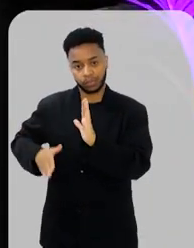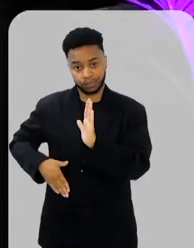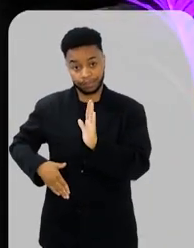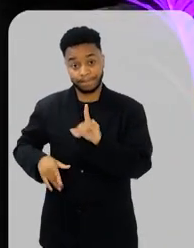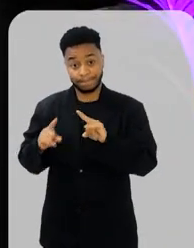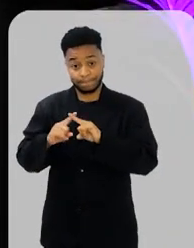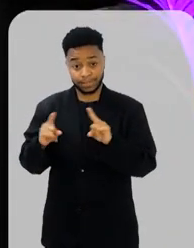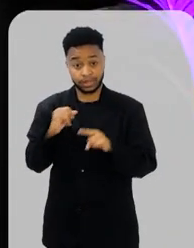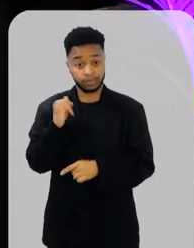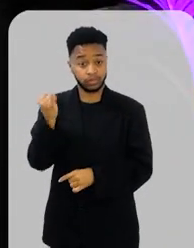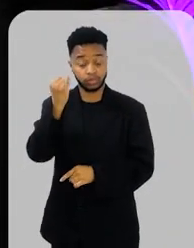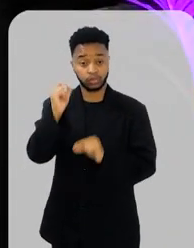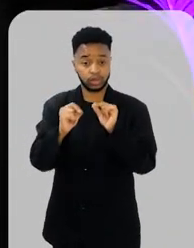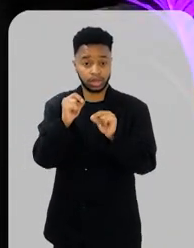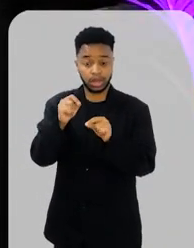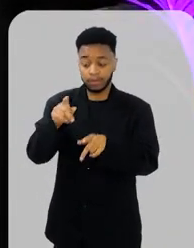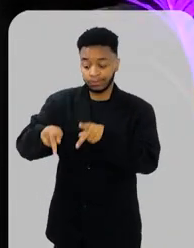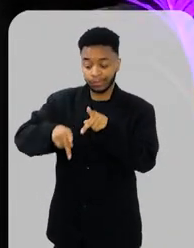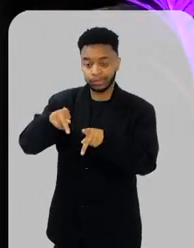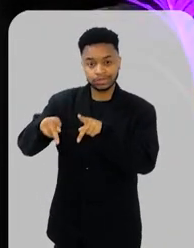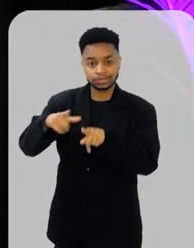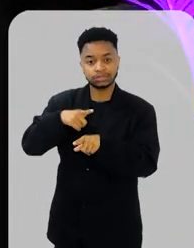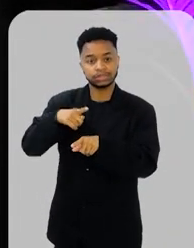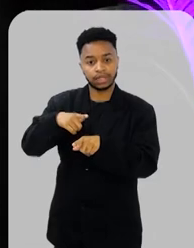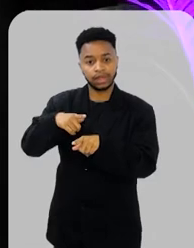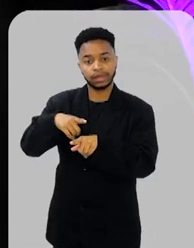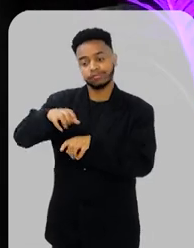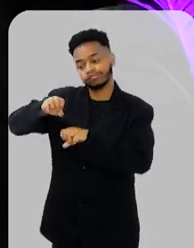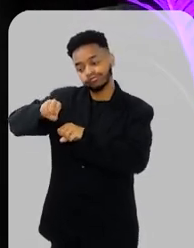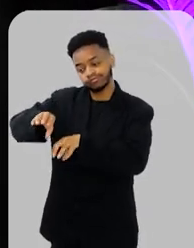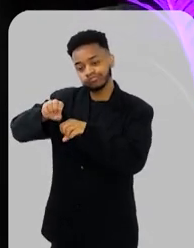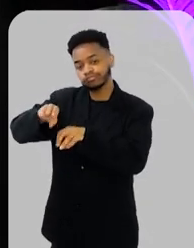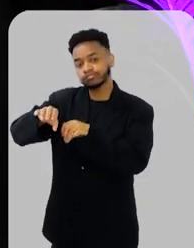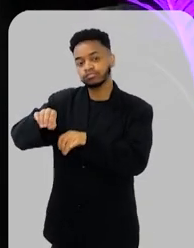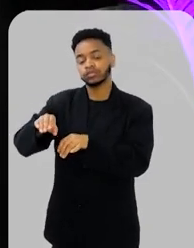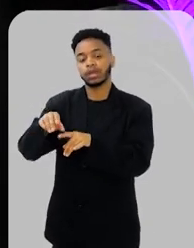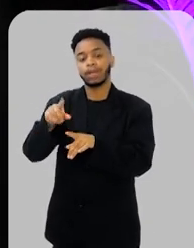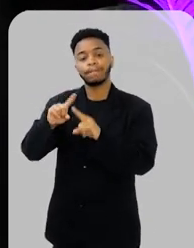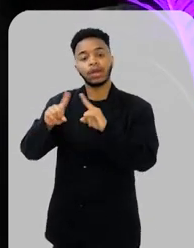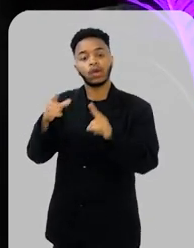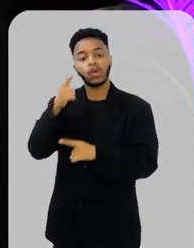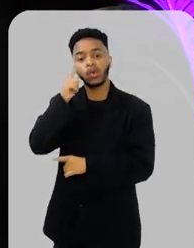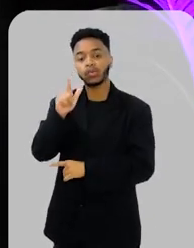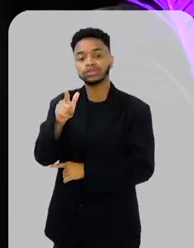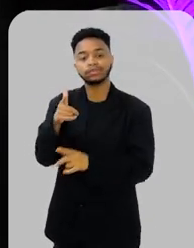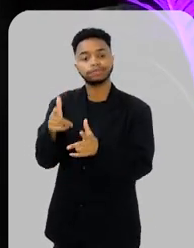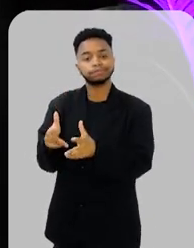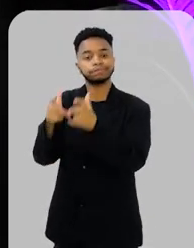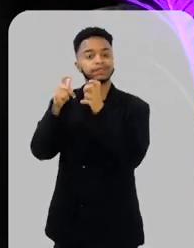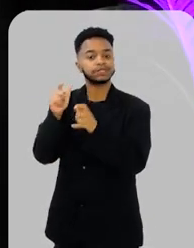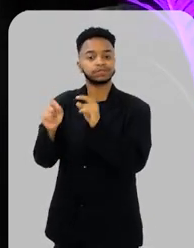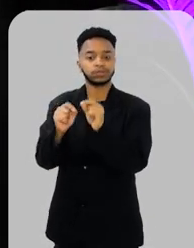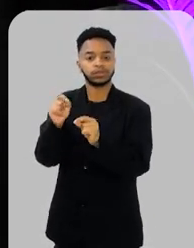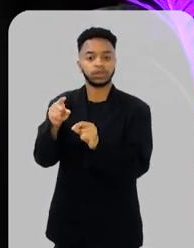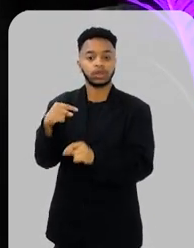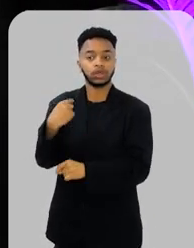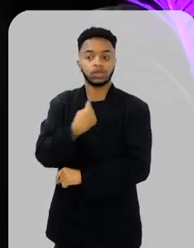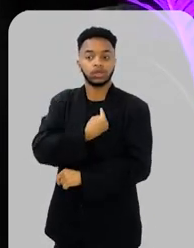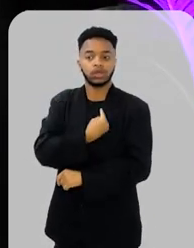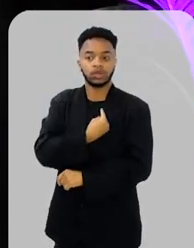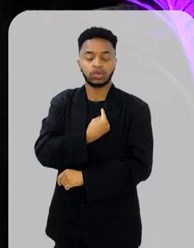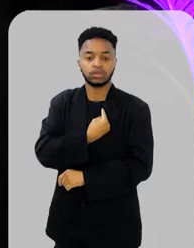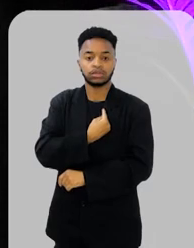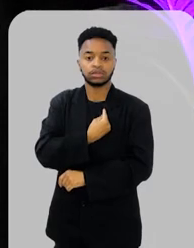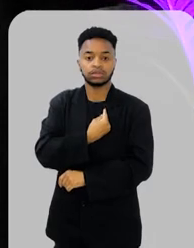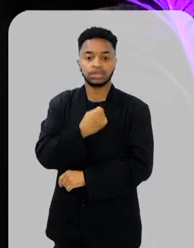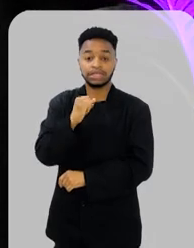muito importante a população, a partir de medidas educacionais, de uma maneira ou de outra, conseguir observar que a gente,